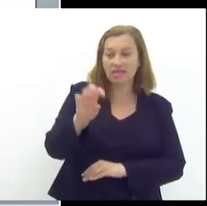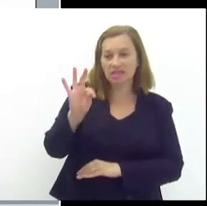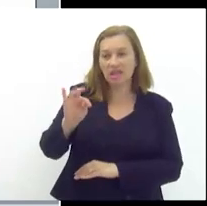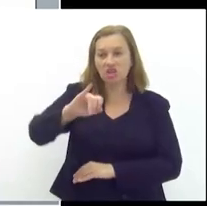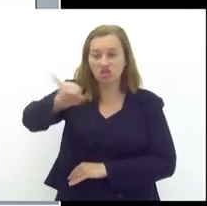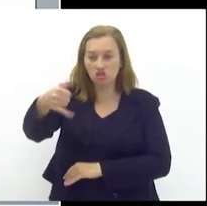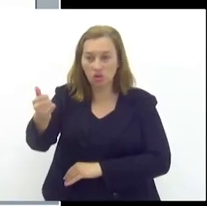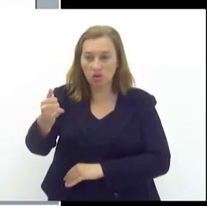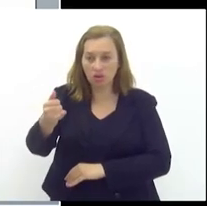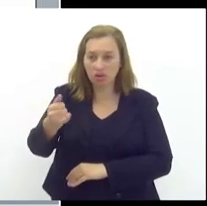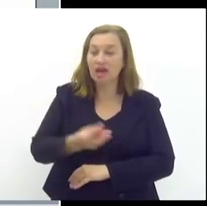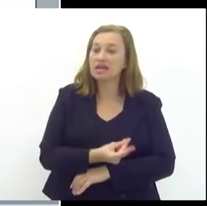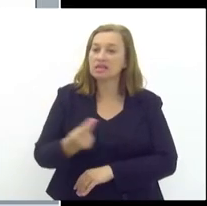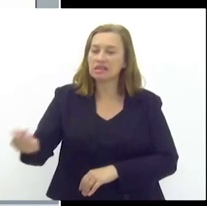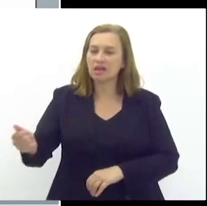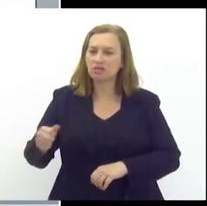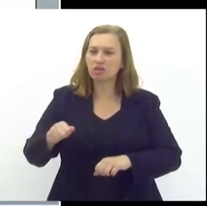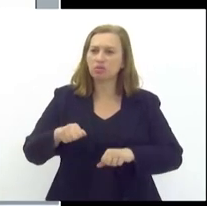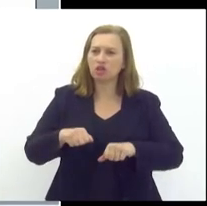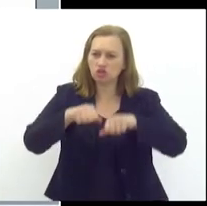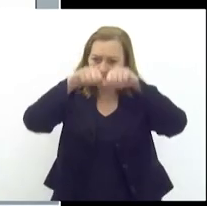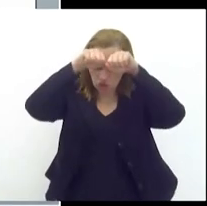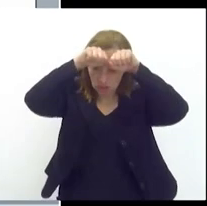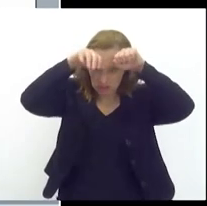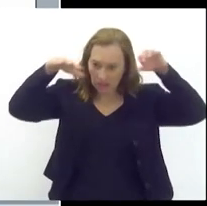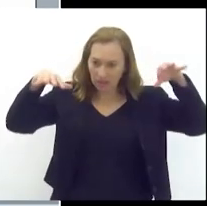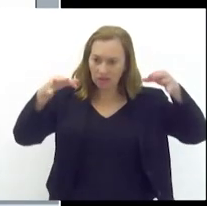saiu dos tribunais de justiça estaduais